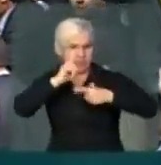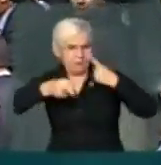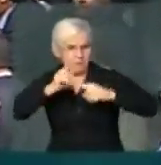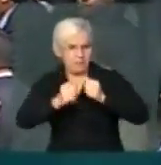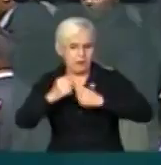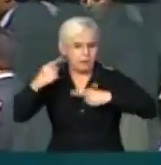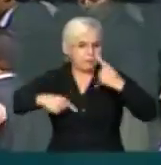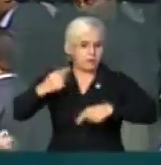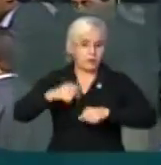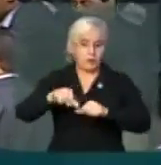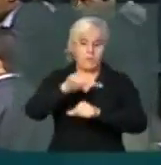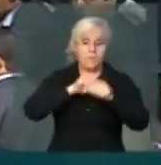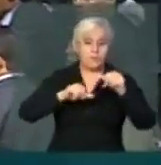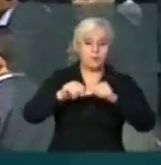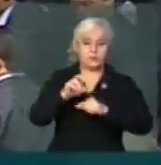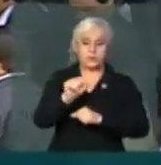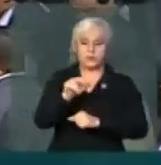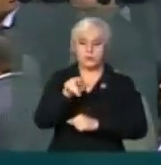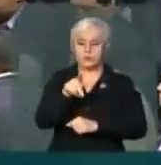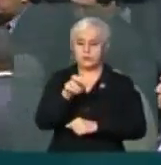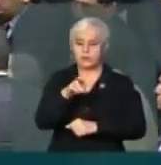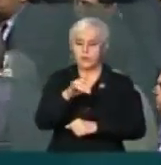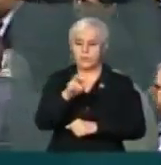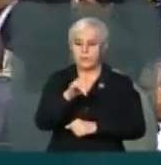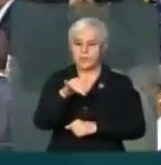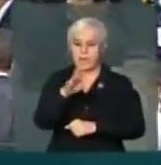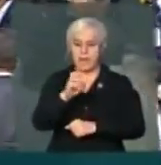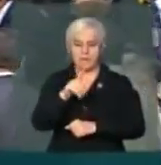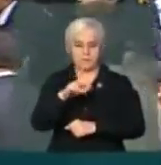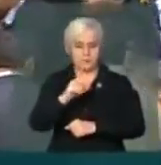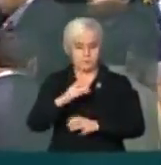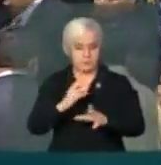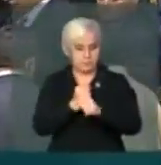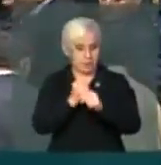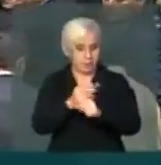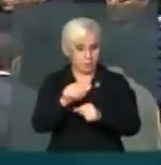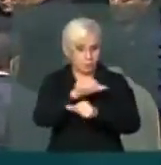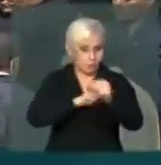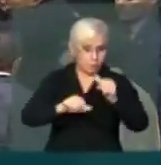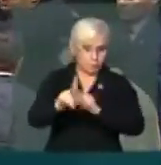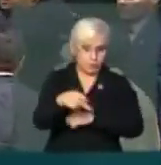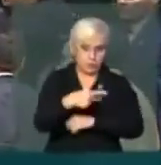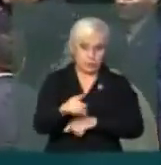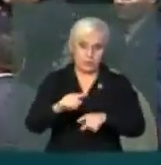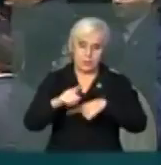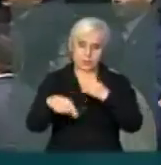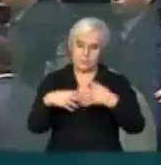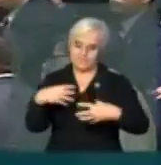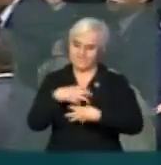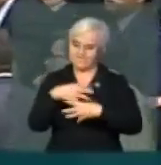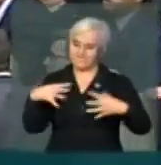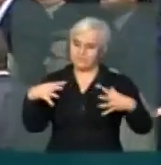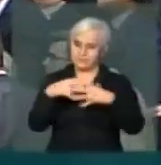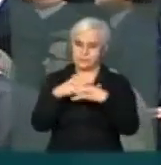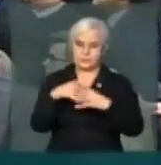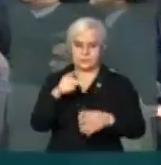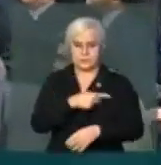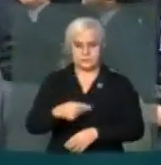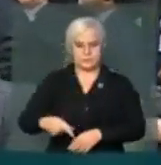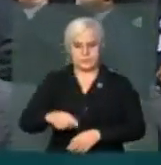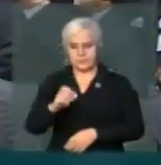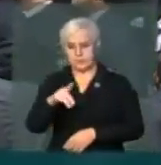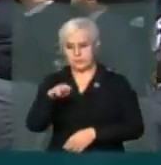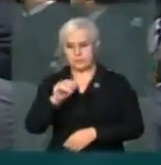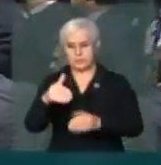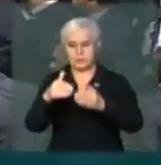que muda a meta de superávit primário, o cálculo de superávit primário. E aí, depois de uma tensão, o presidente do Congresso, Renan Calheiros, pediu